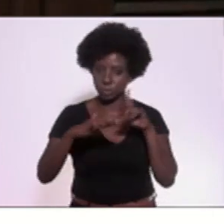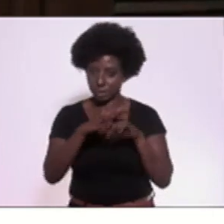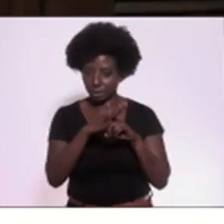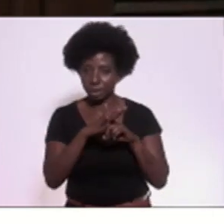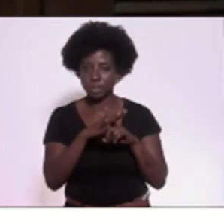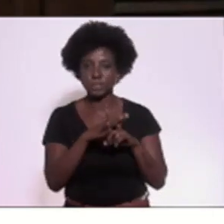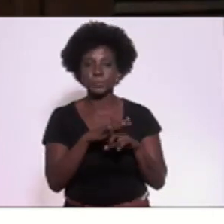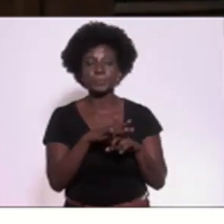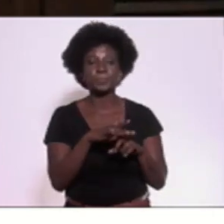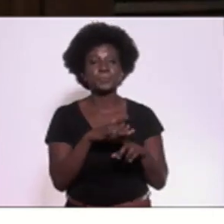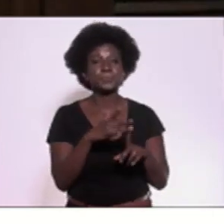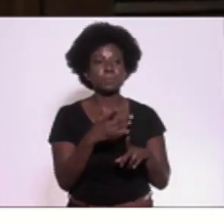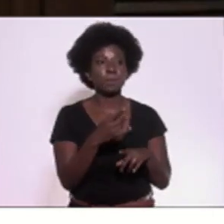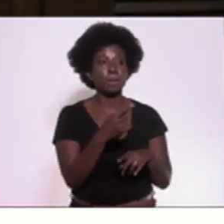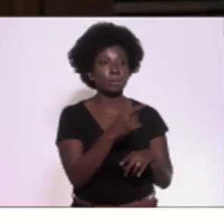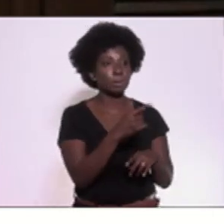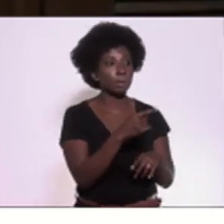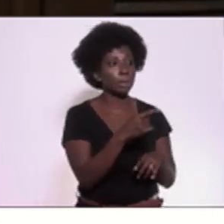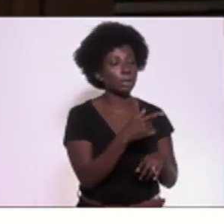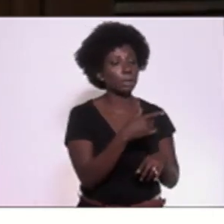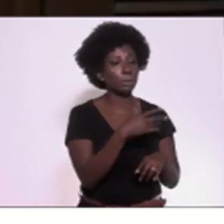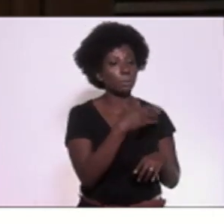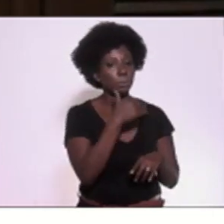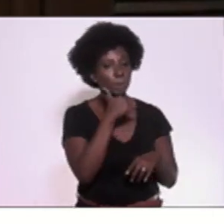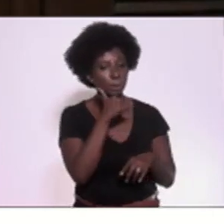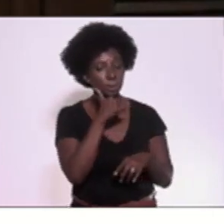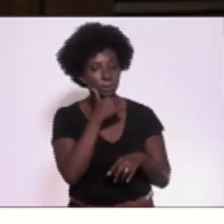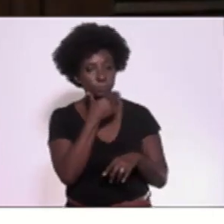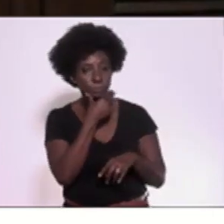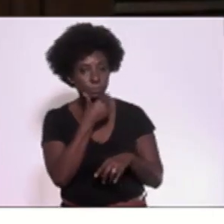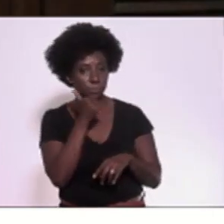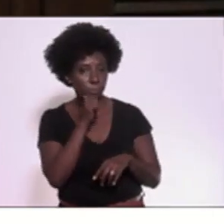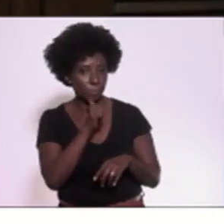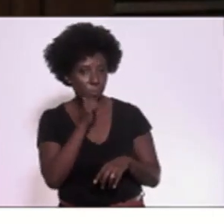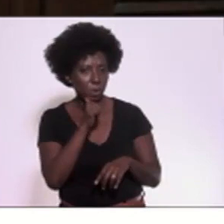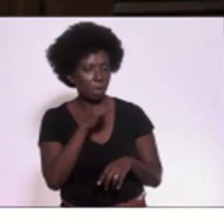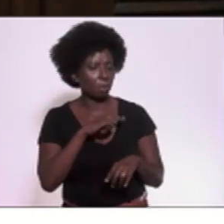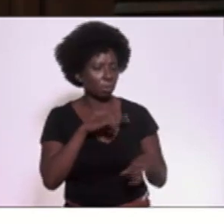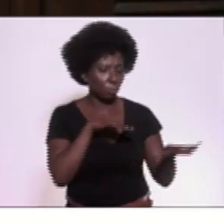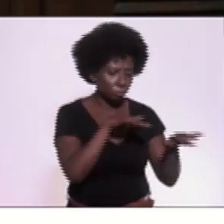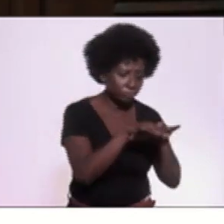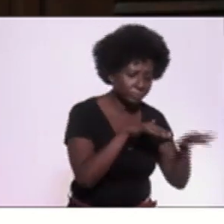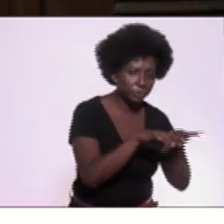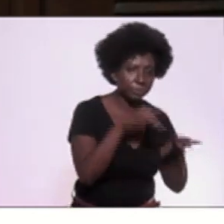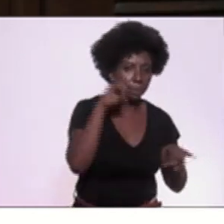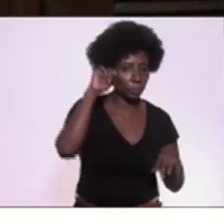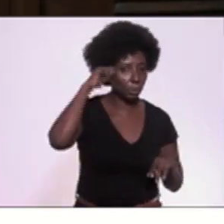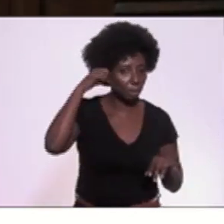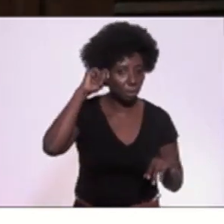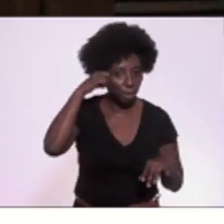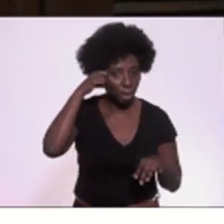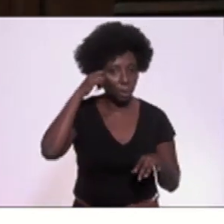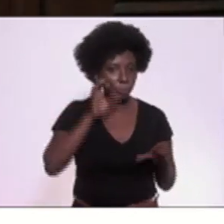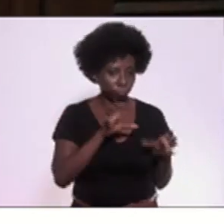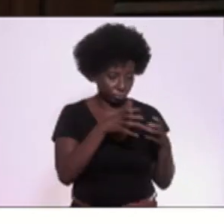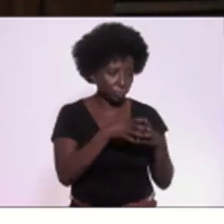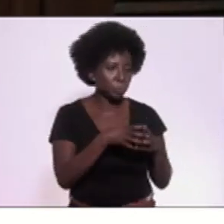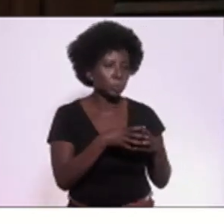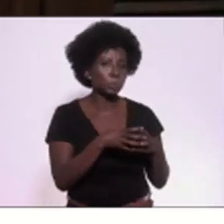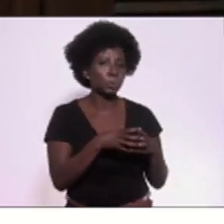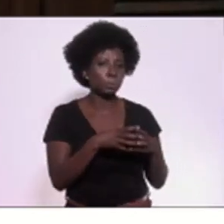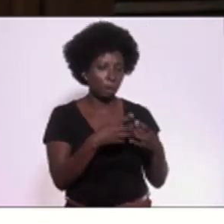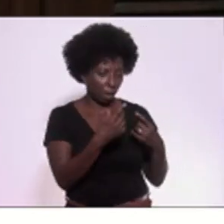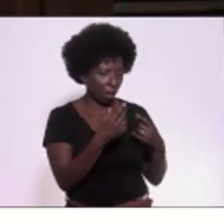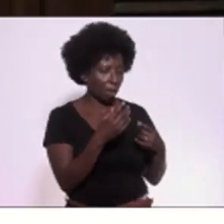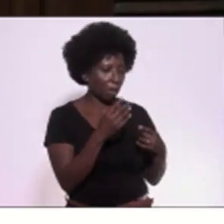professora e ativista de direitos humanos, movimento negro, enfim, defensora principalmente de que